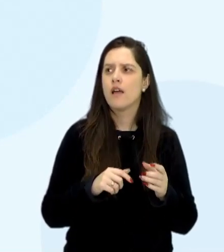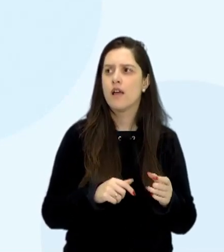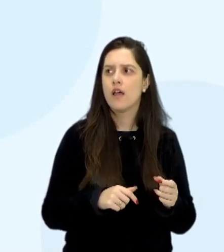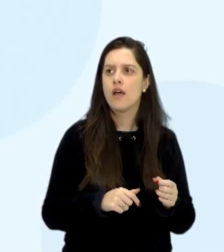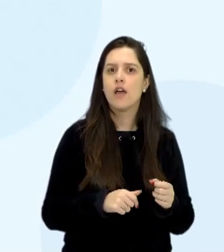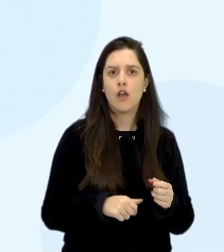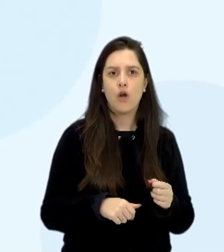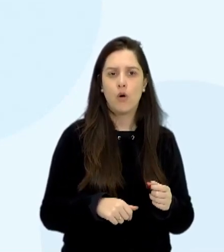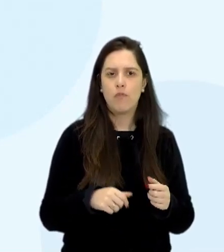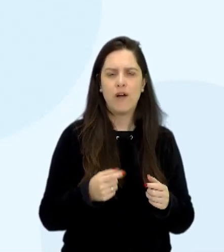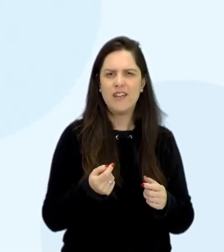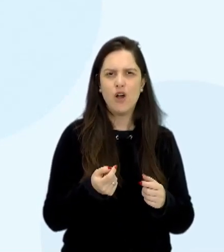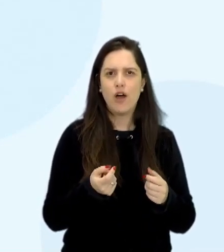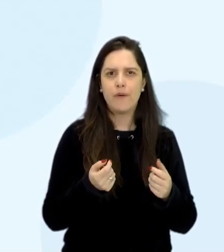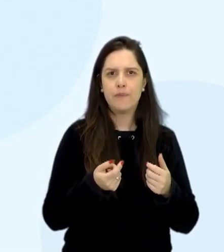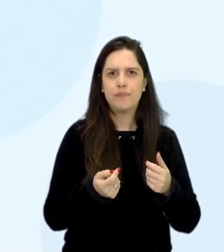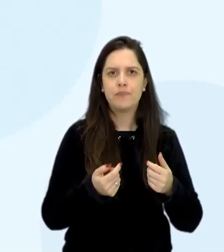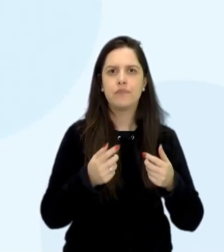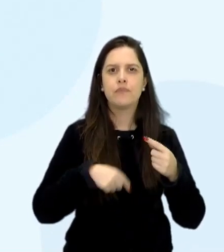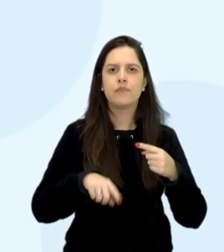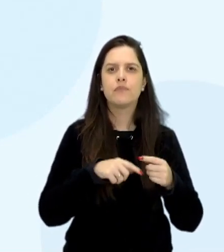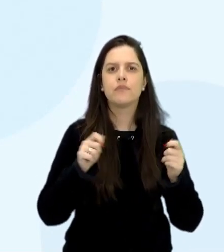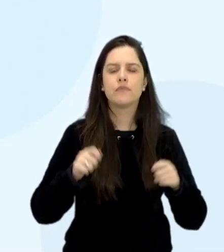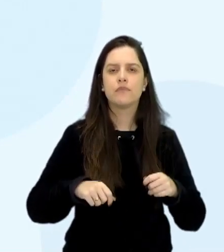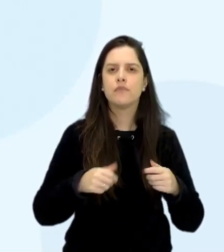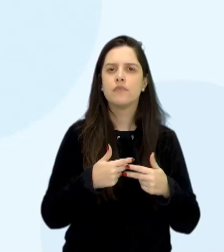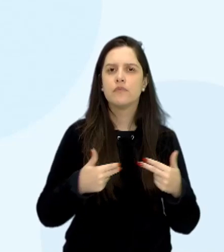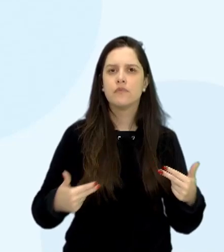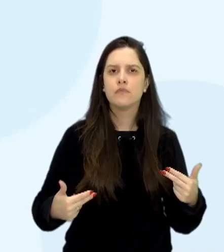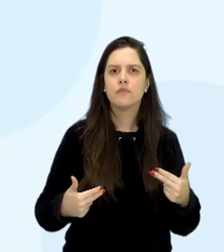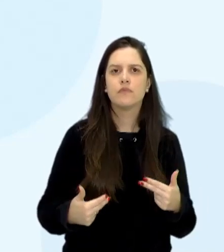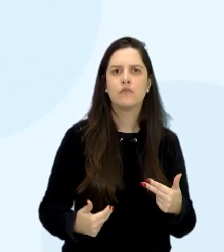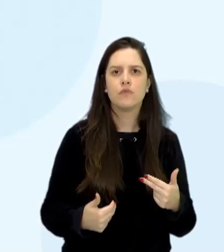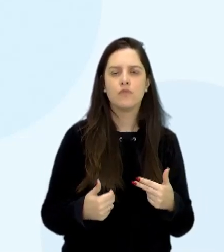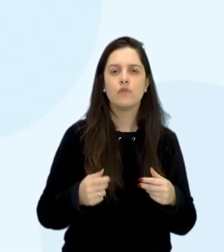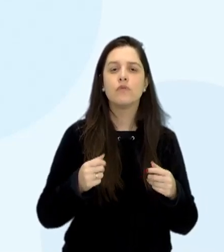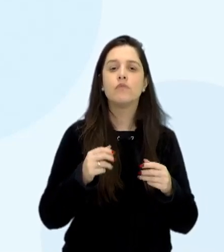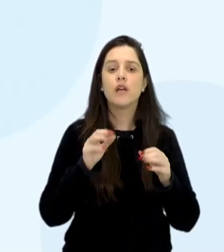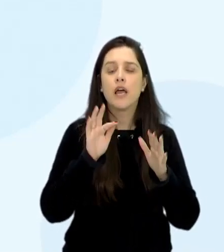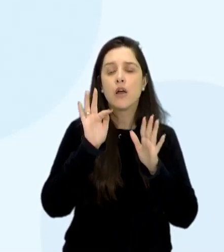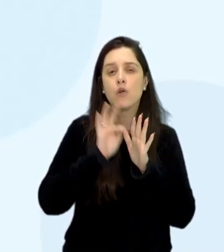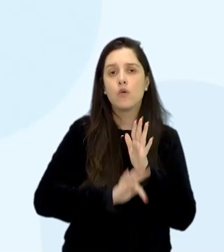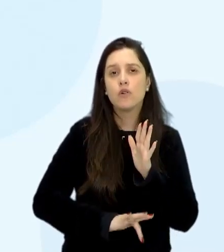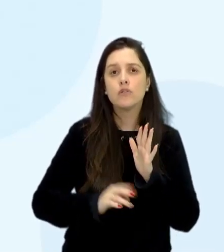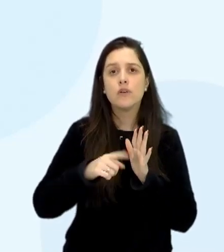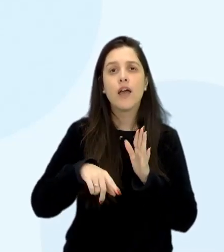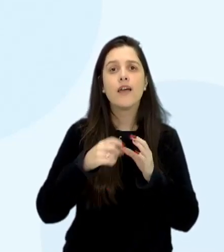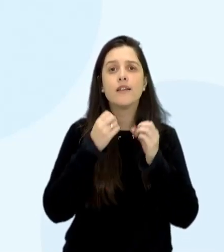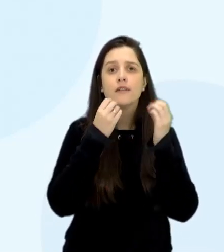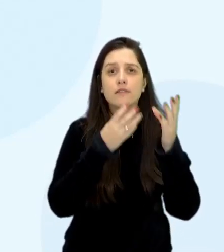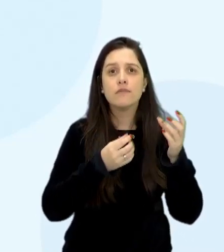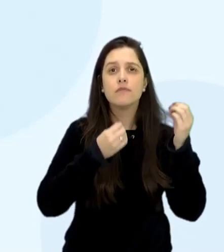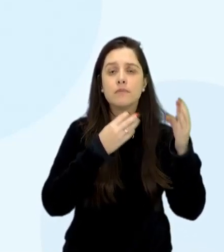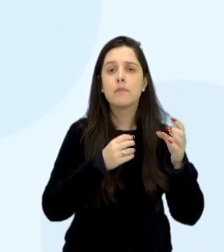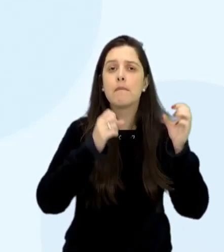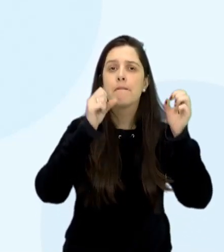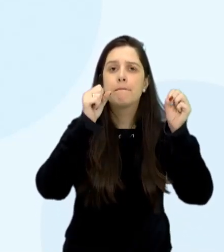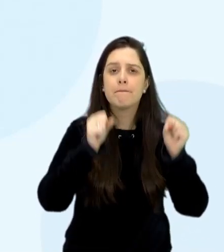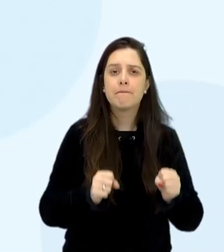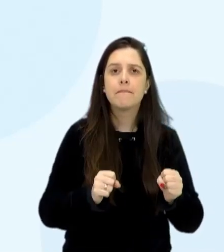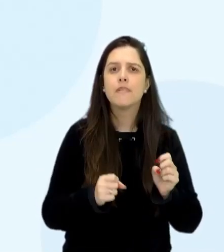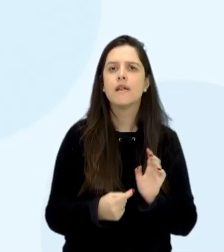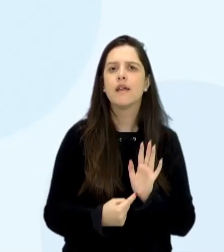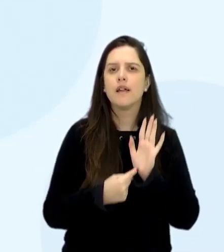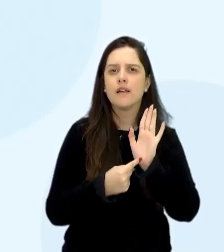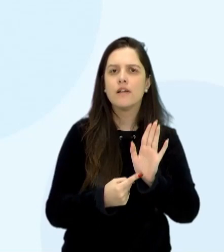lilás, que eu gosto. Aqui é a fala de alguém que está redigindo o texto. Então, essa informação, a pessoa que está